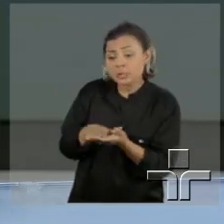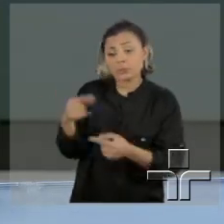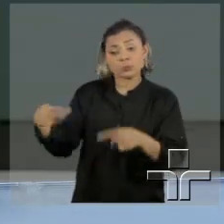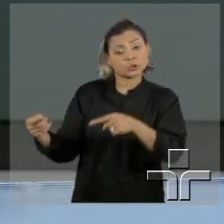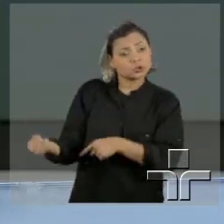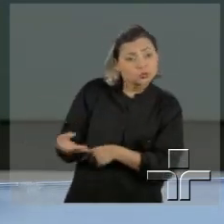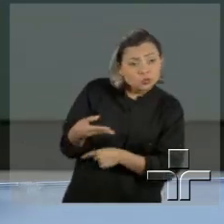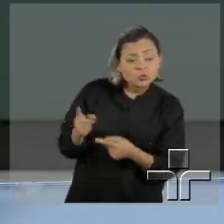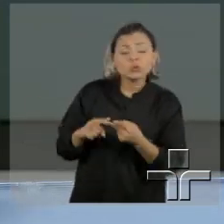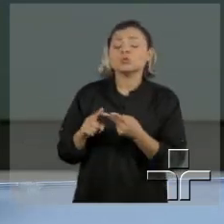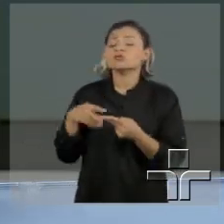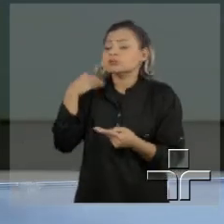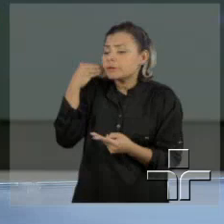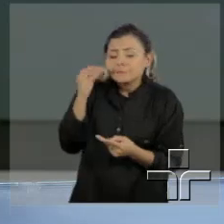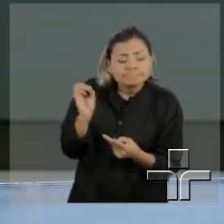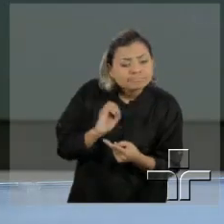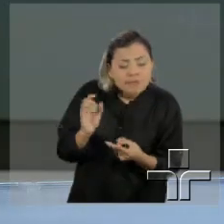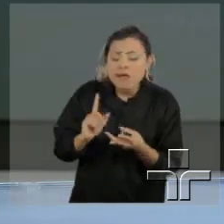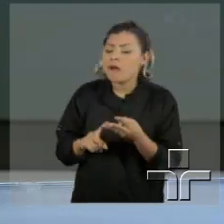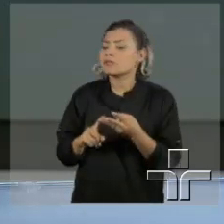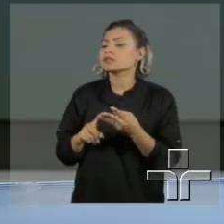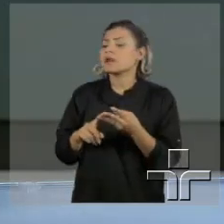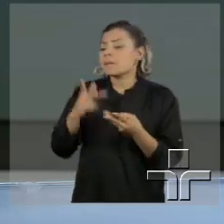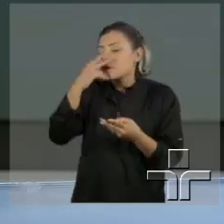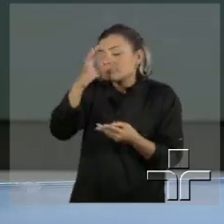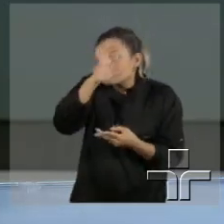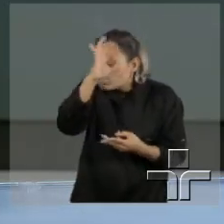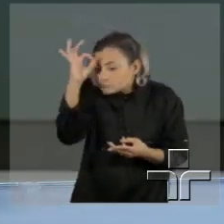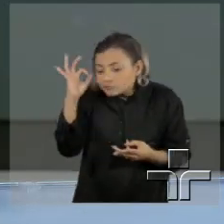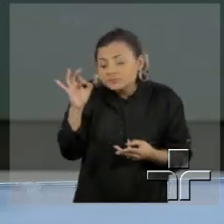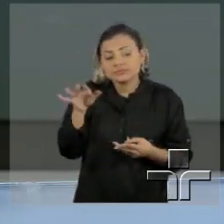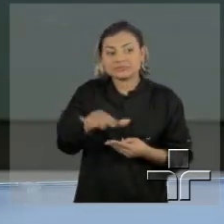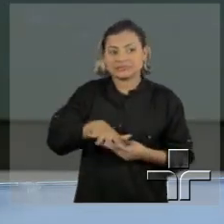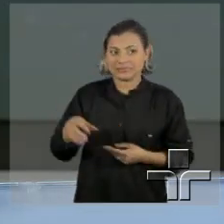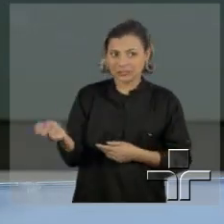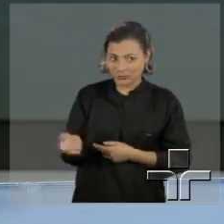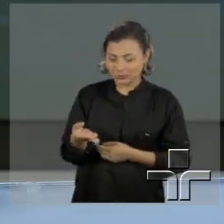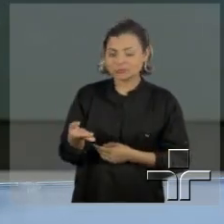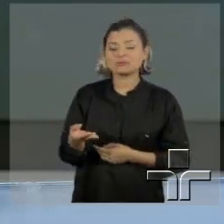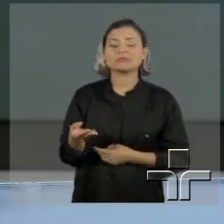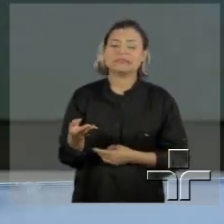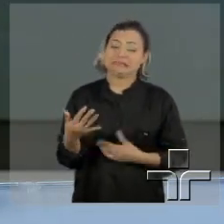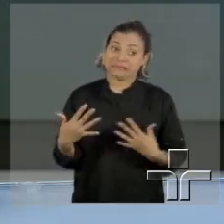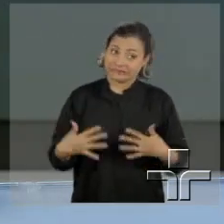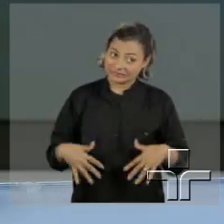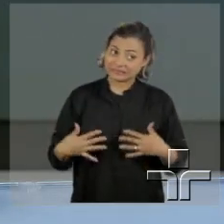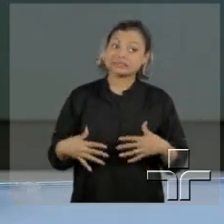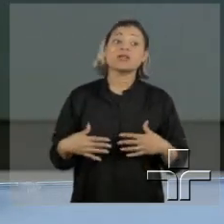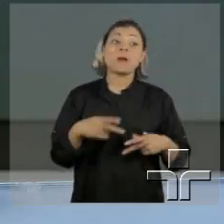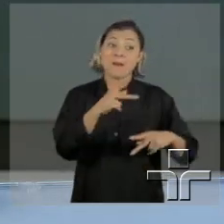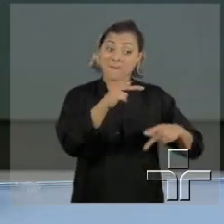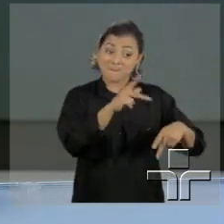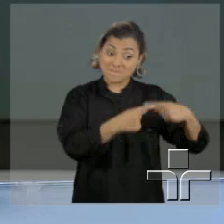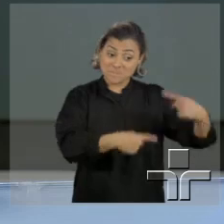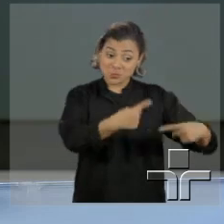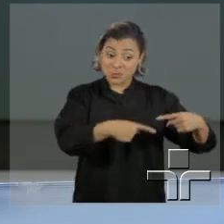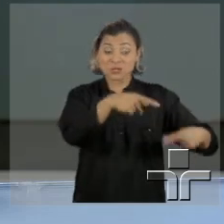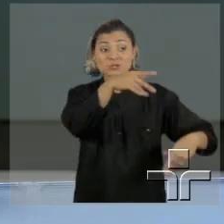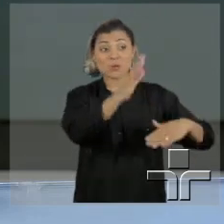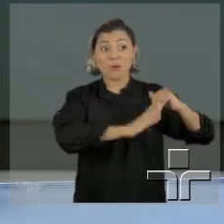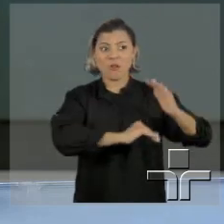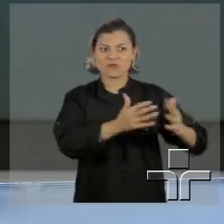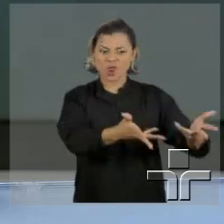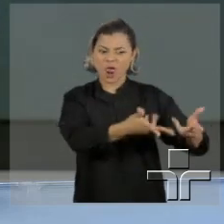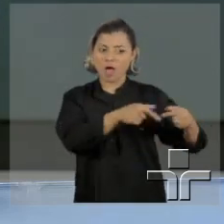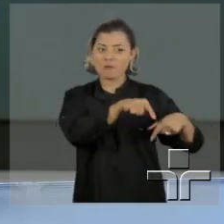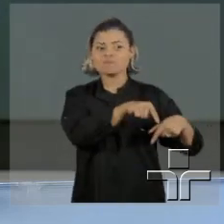desse novo quadro político, eu acho que é um prato cheio para esses políticos profissionais. Eles são